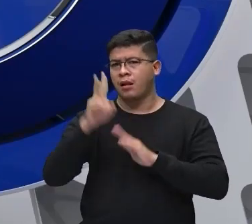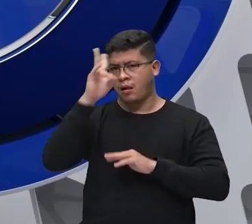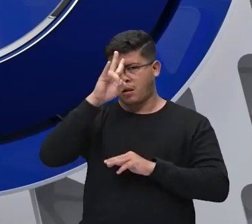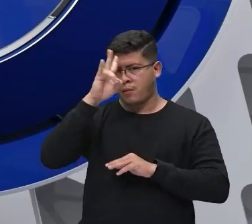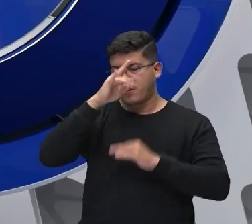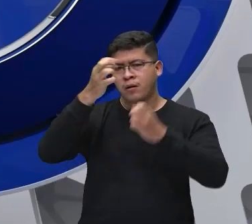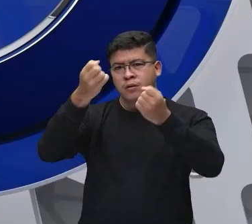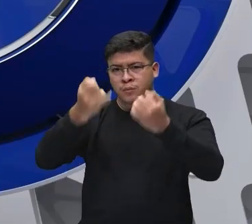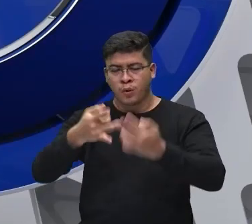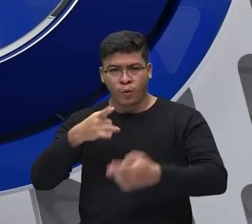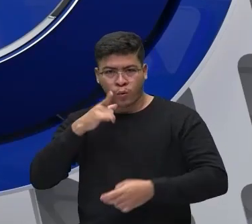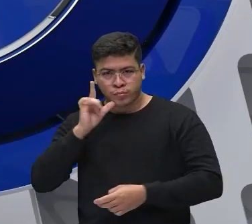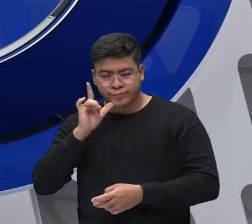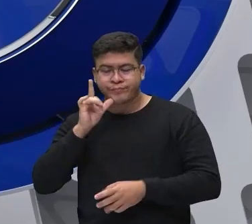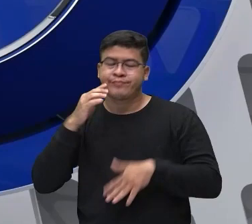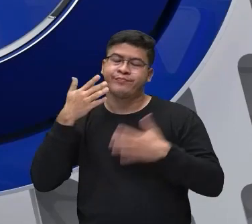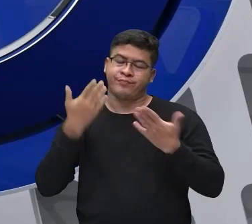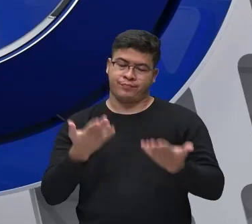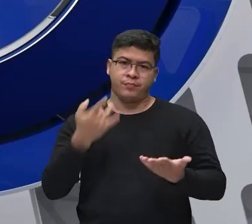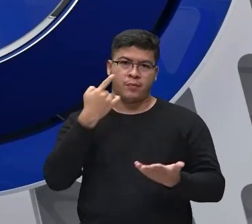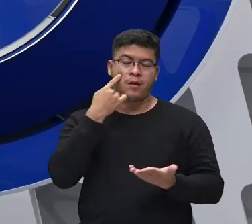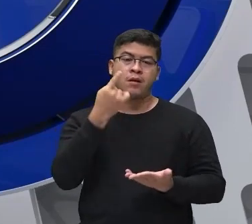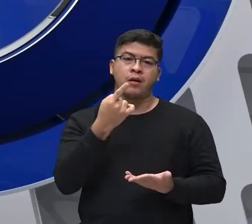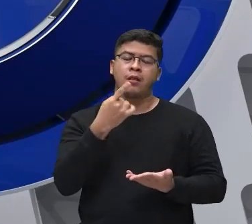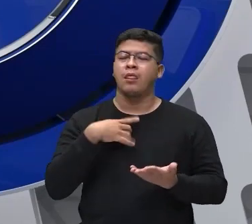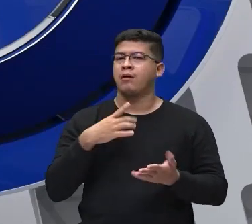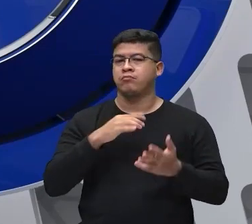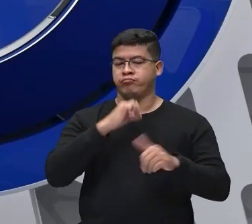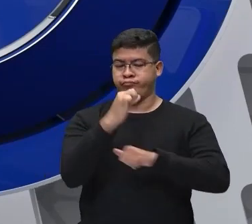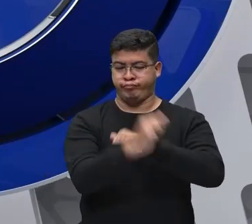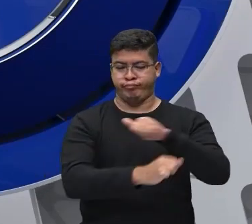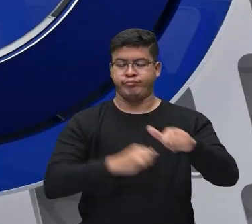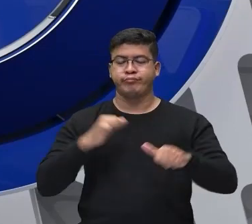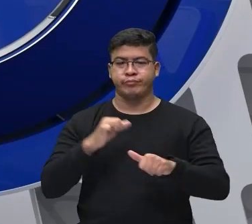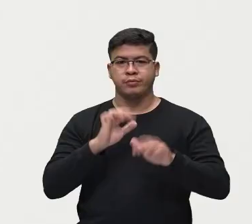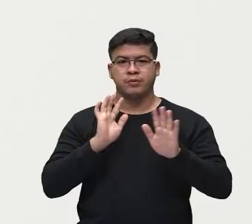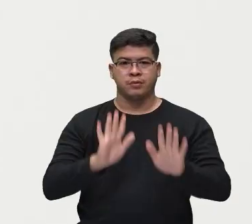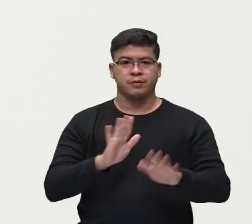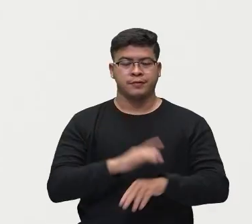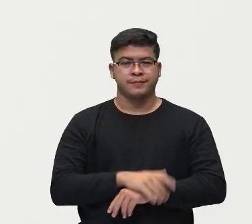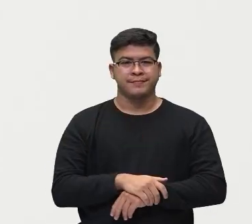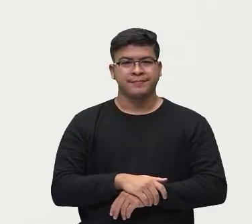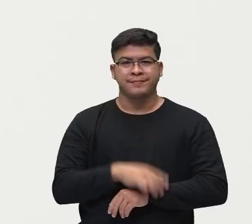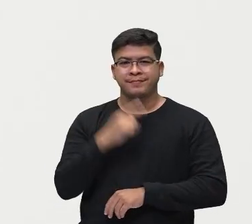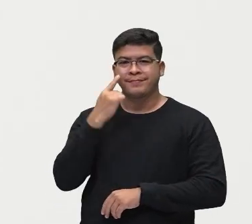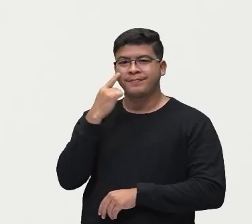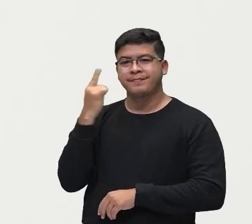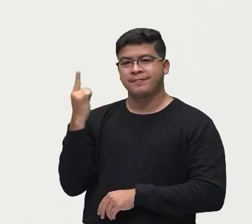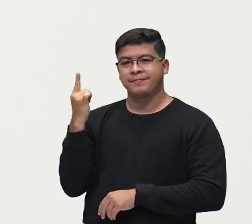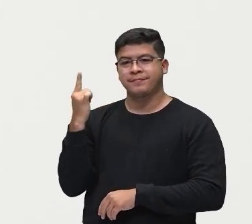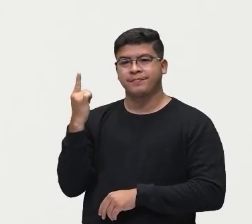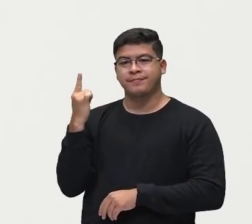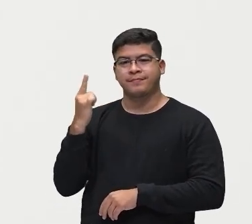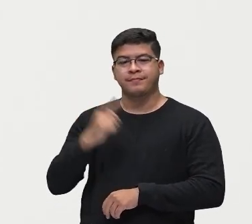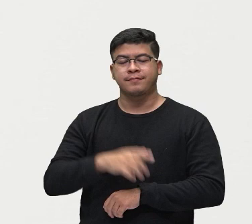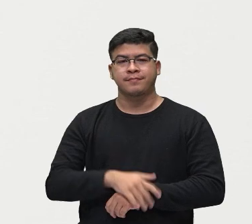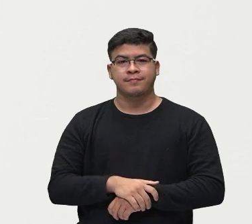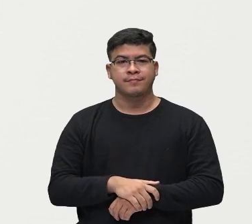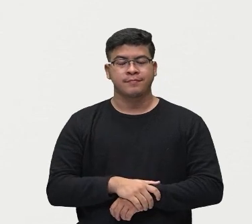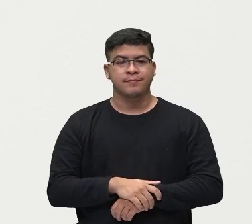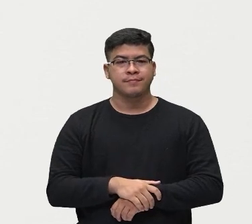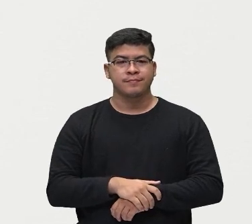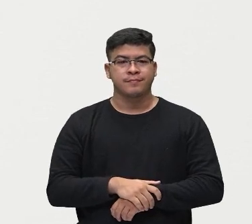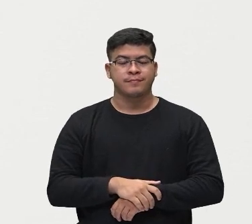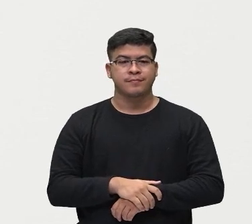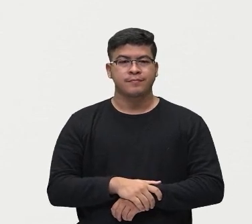as transformações de energia. Vamos falar um pouquinho mais sobre a termodinâmica. Acompanhem comigo. A